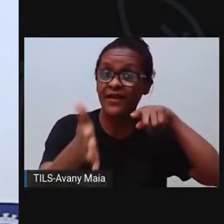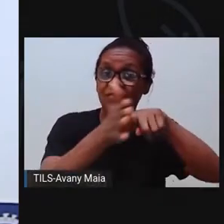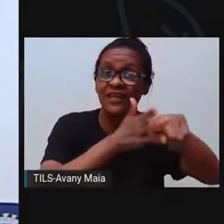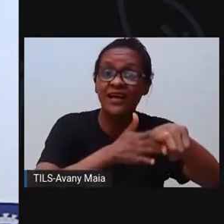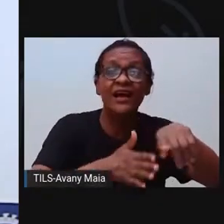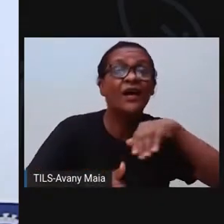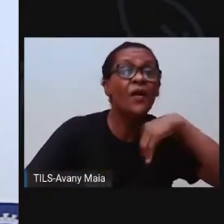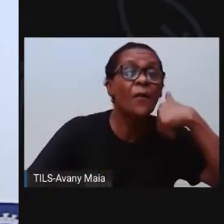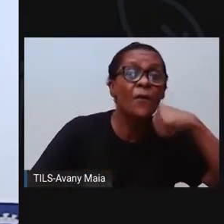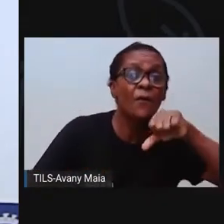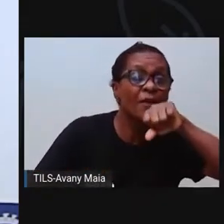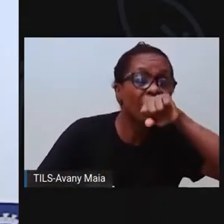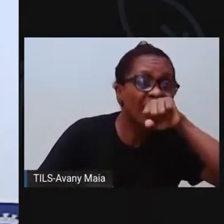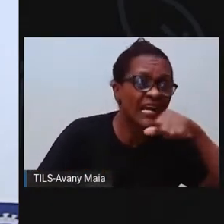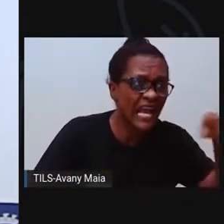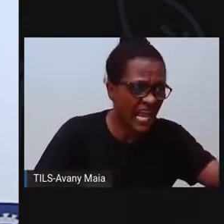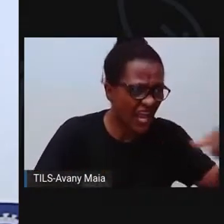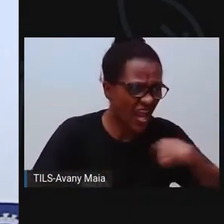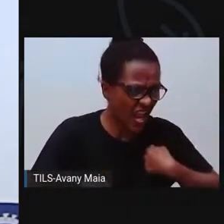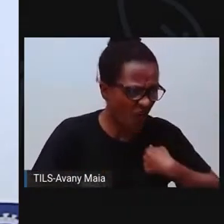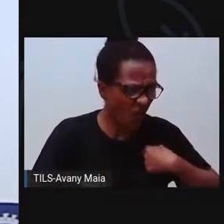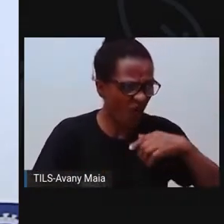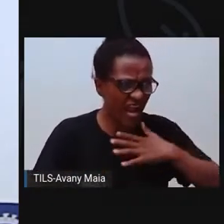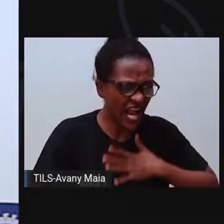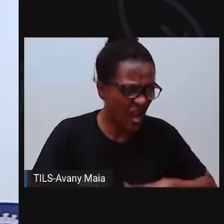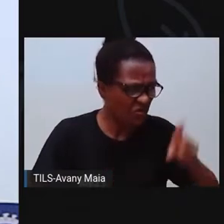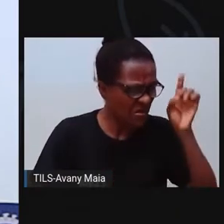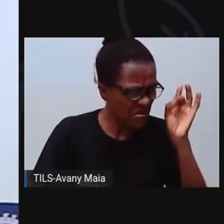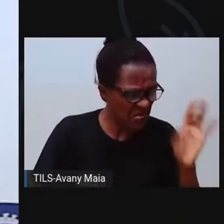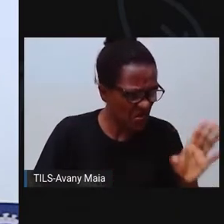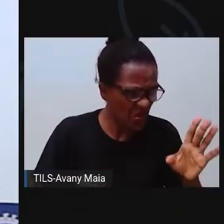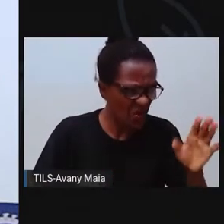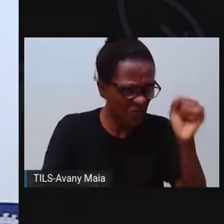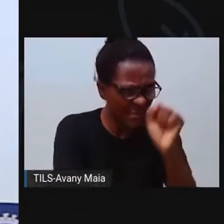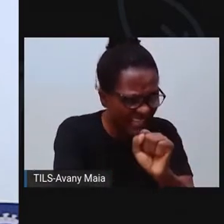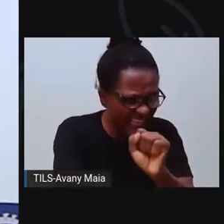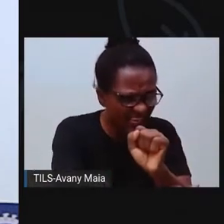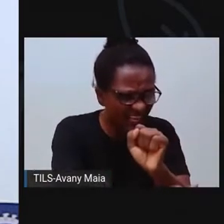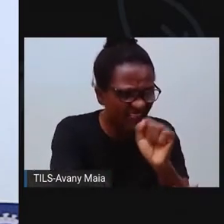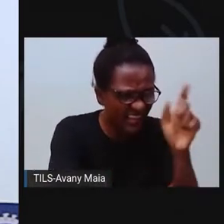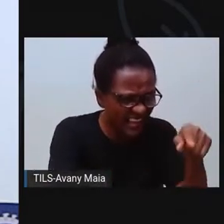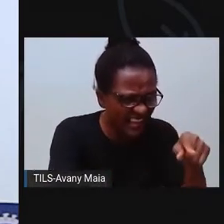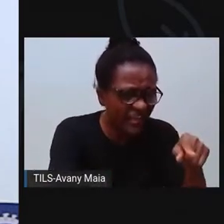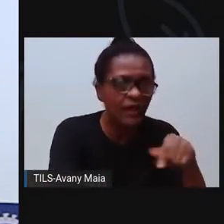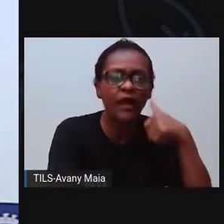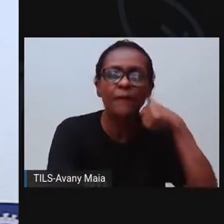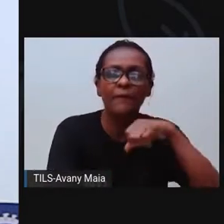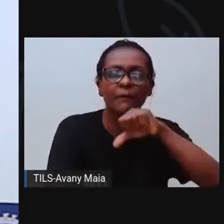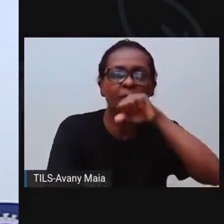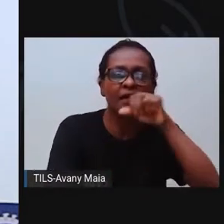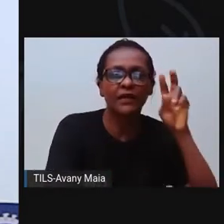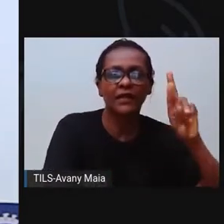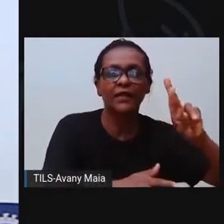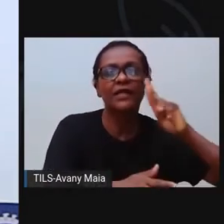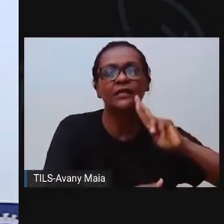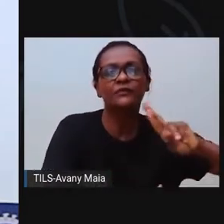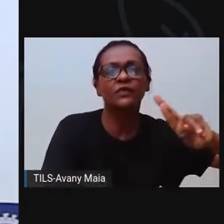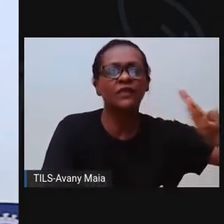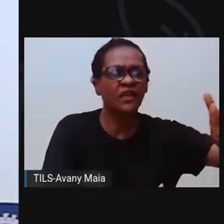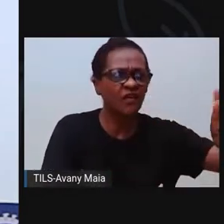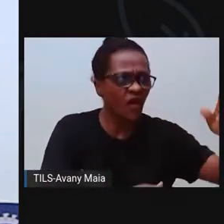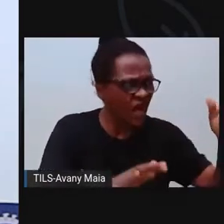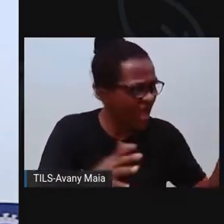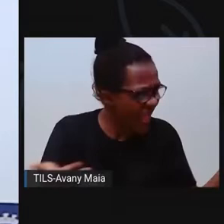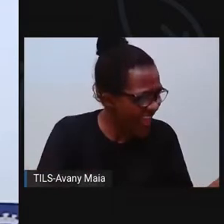estou parado? Que boa pergunta, meu lindinho! Você também pode se acalmar